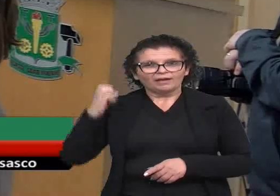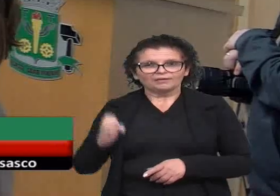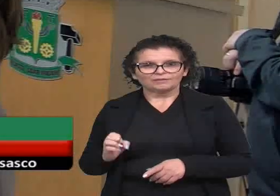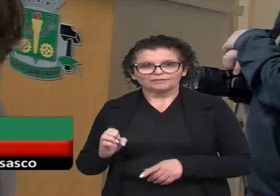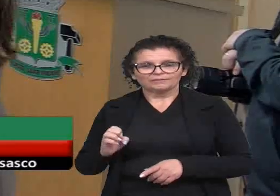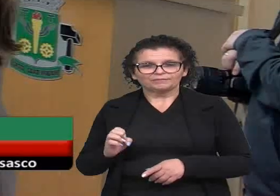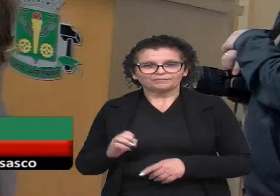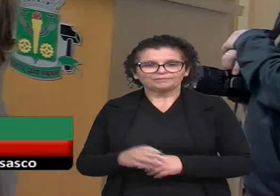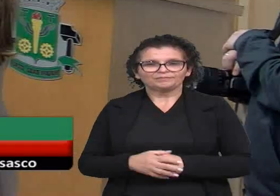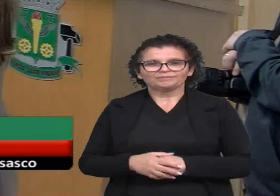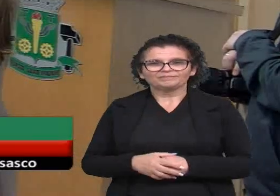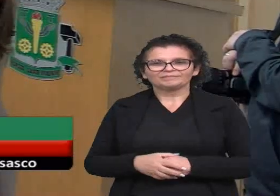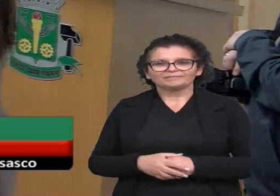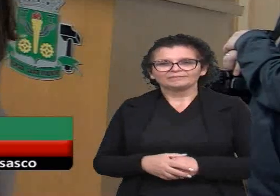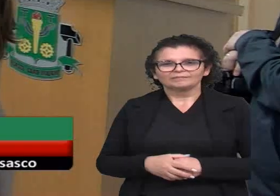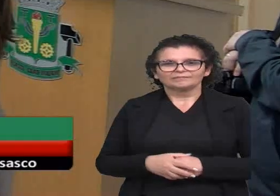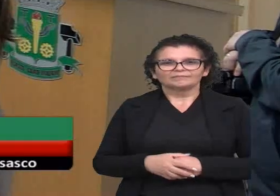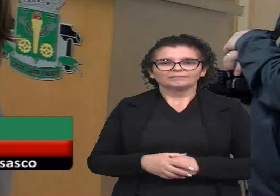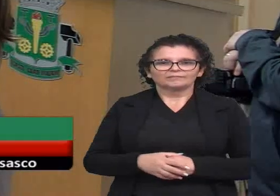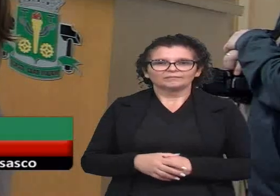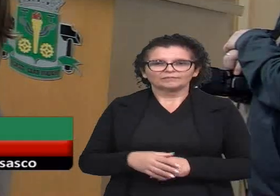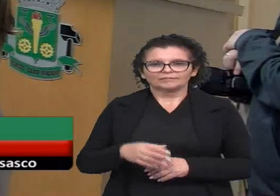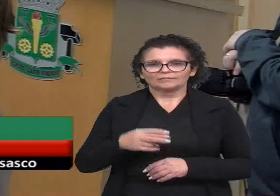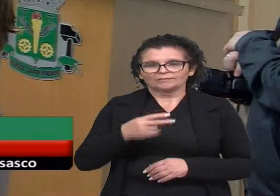moção, nobre vereador? Vou fazer primeiro a